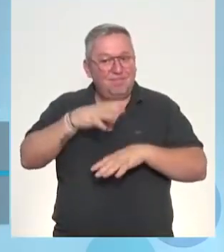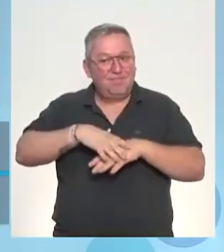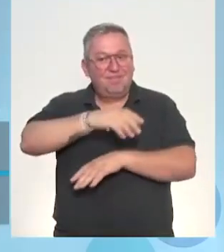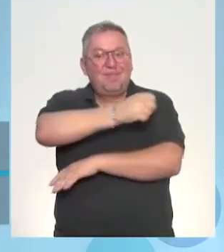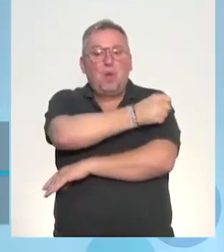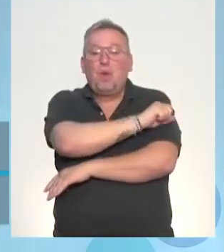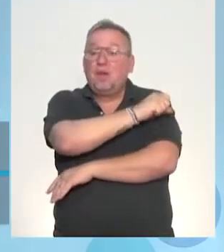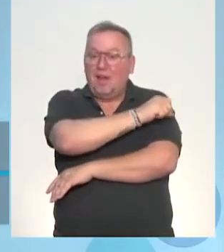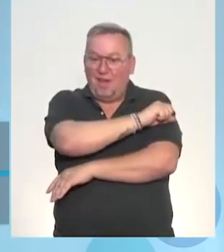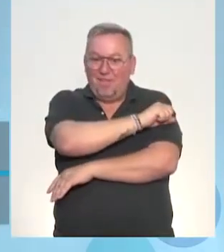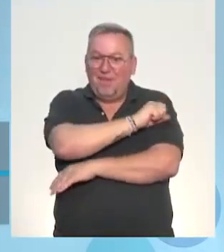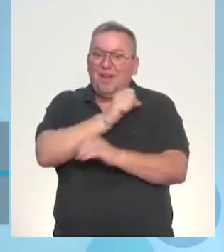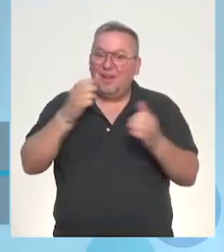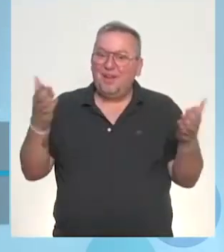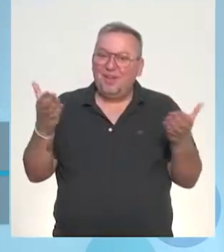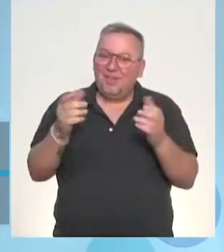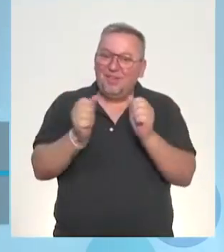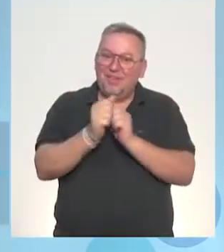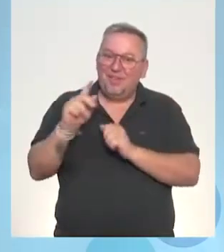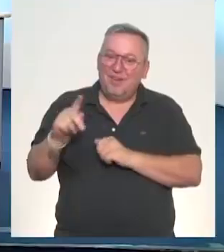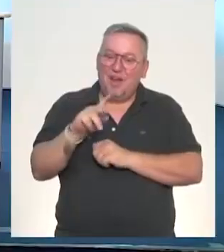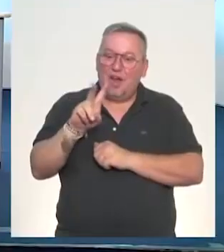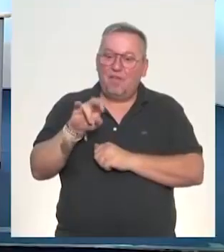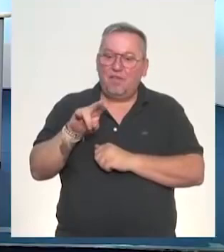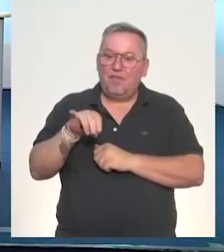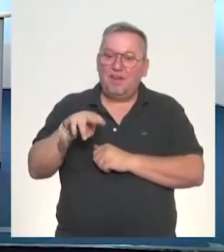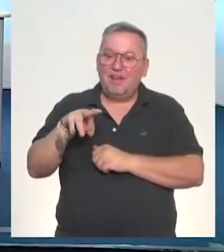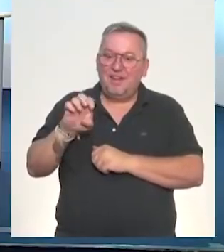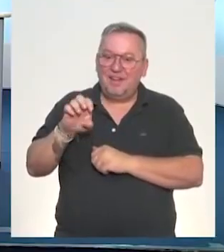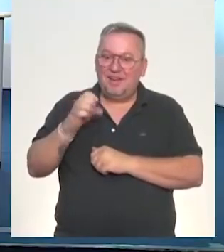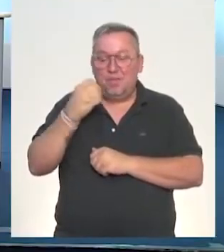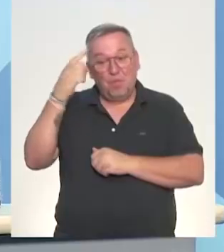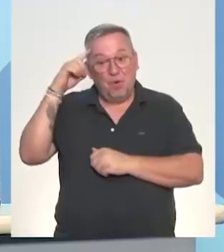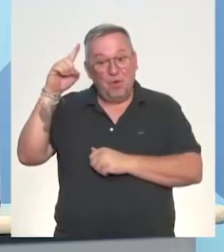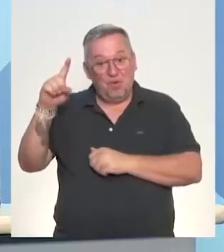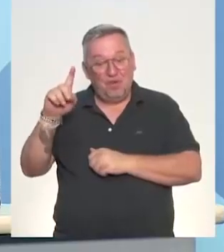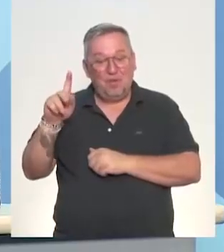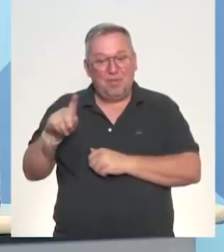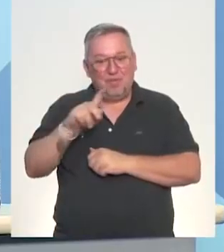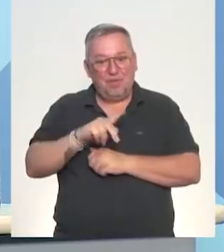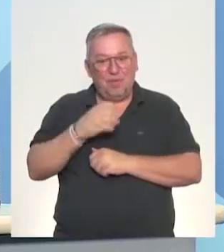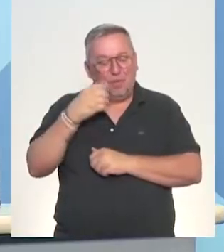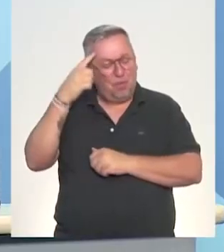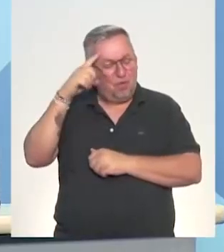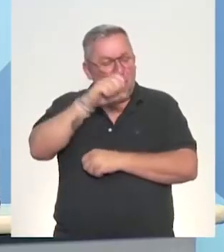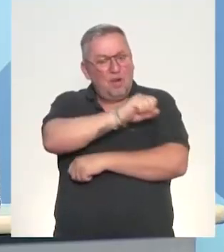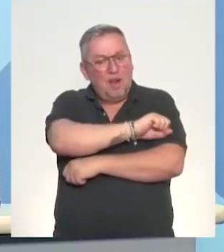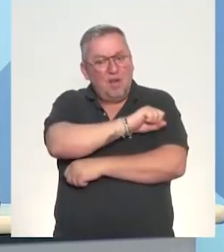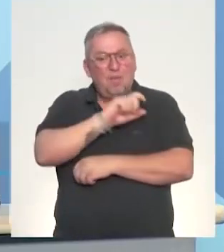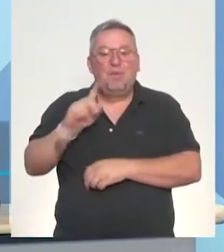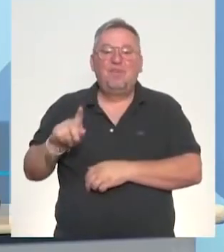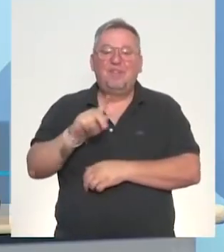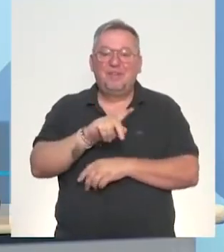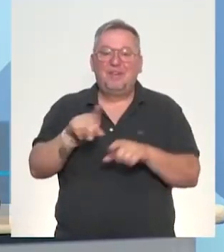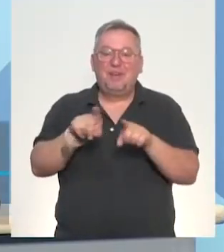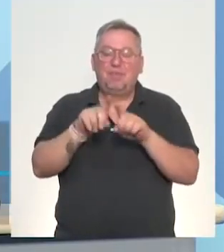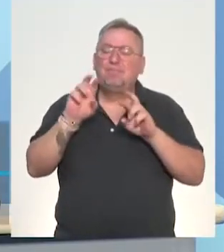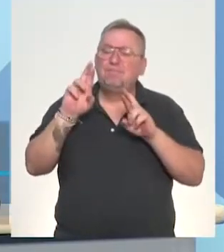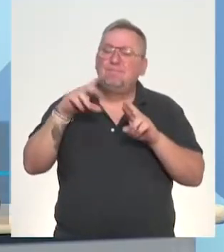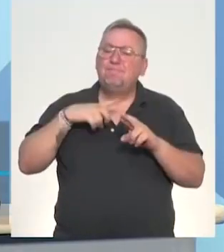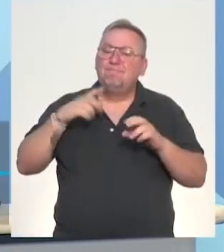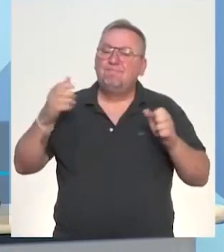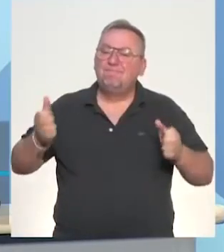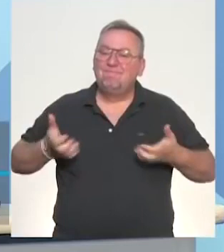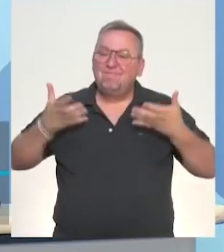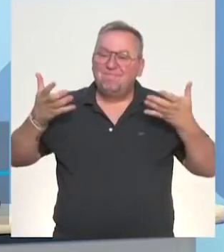ensino fundamental. E hoje comigo a professora Viviane. Bom dia, Vivi. Bom dia, Osmar. Bom dia, 8º ano. Bom dia, professores. Espero que vocês estejam